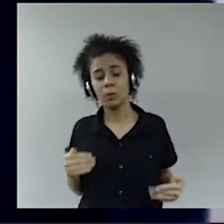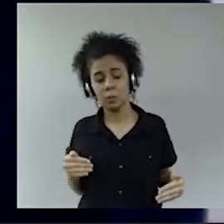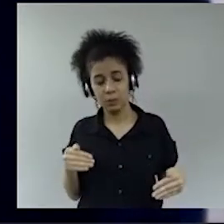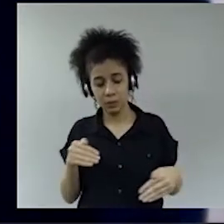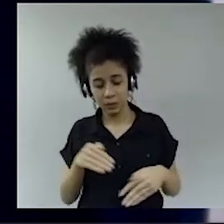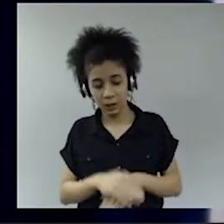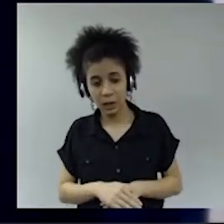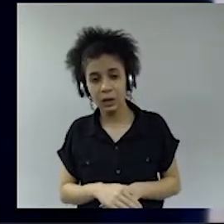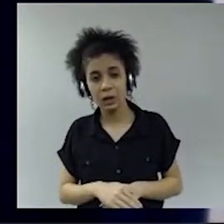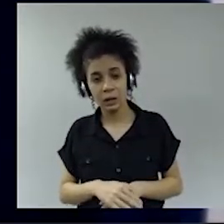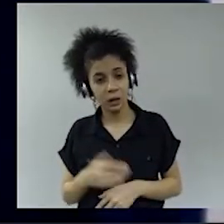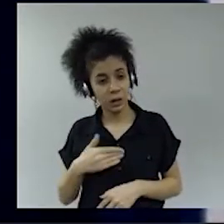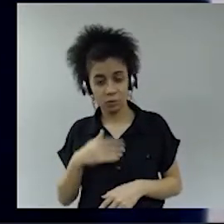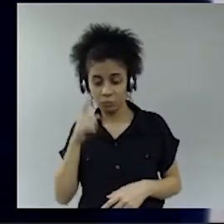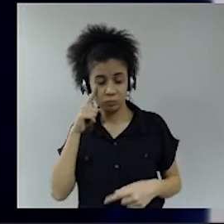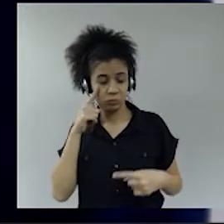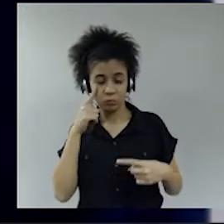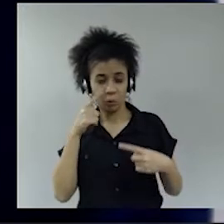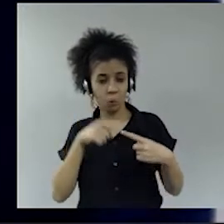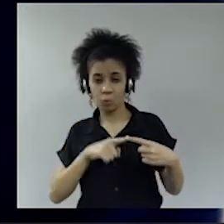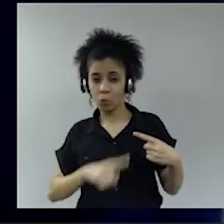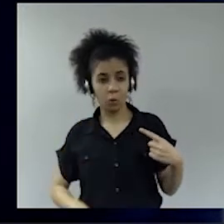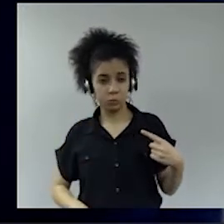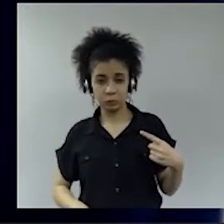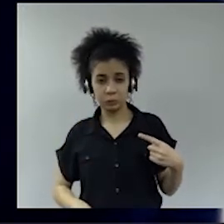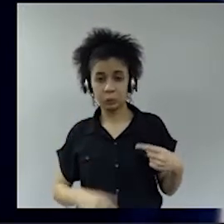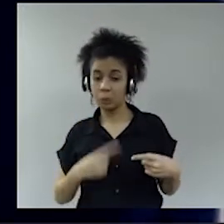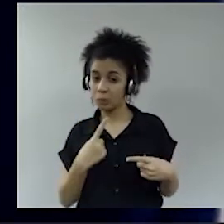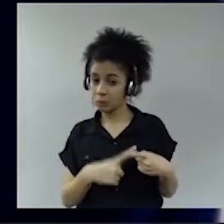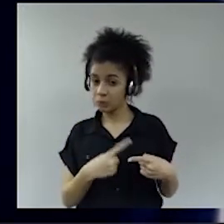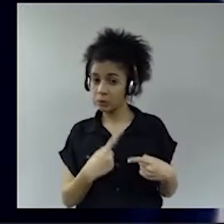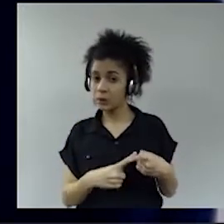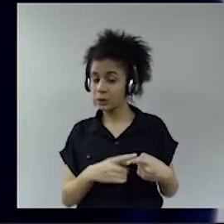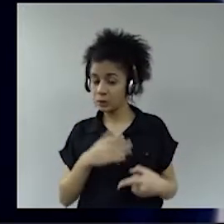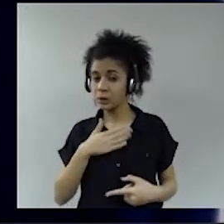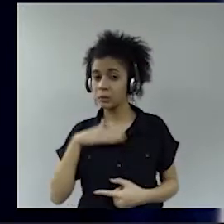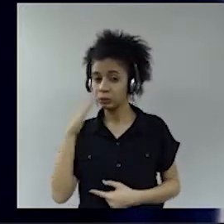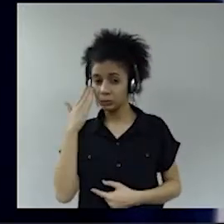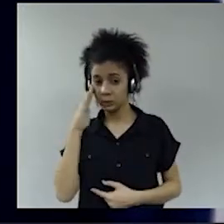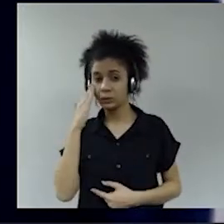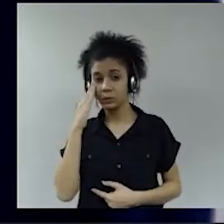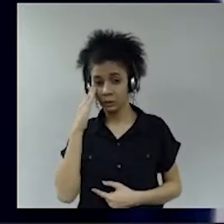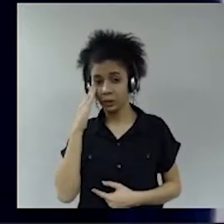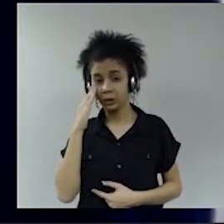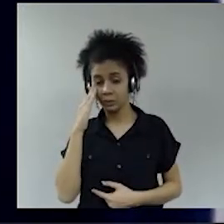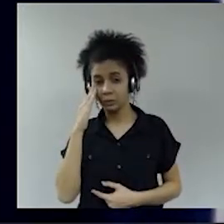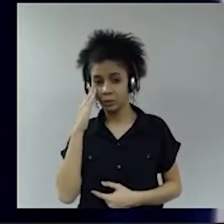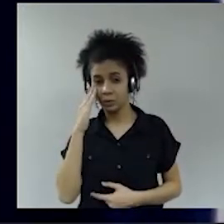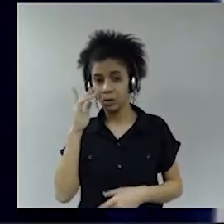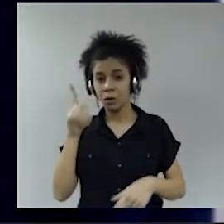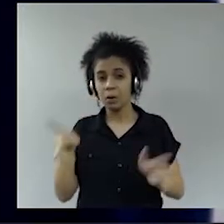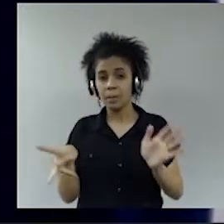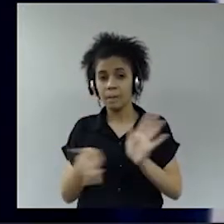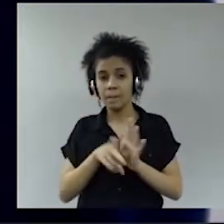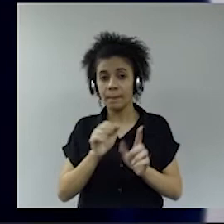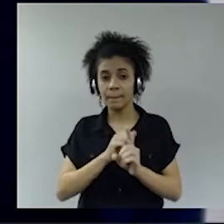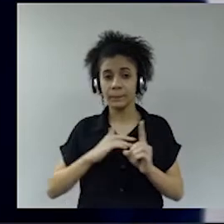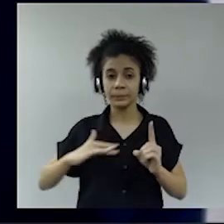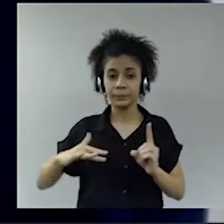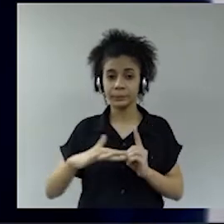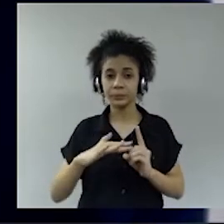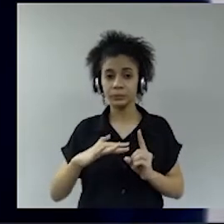humildade discordo, pois entendo que ele possibilita que a própria